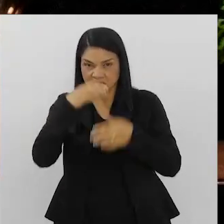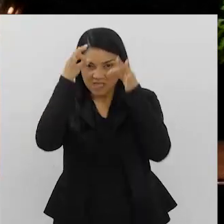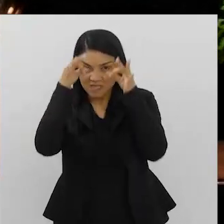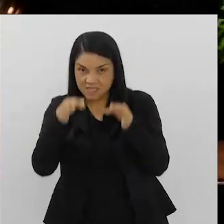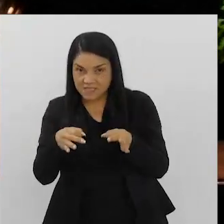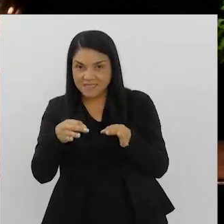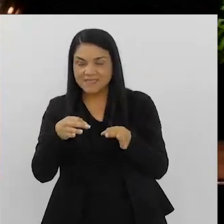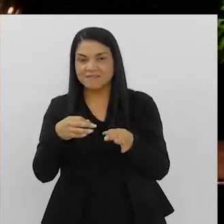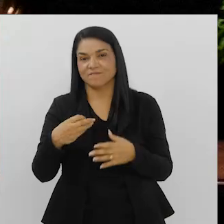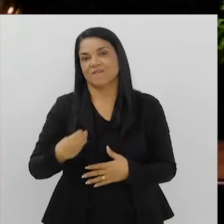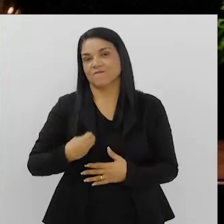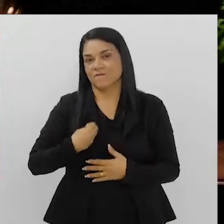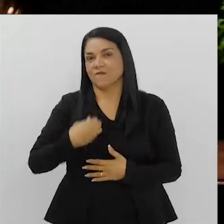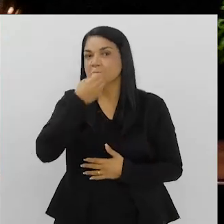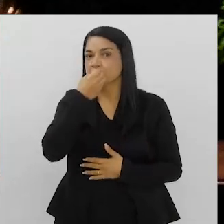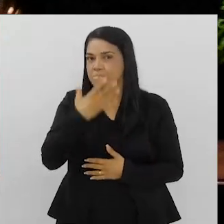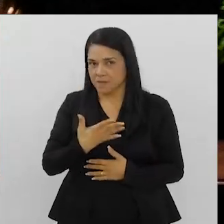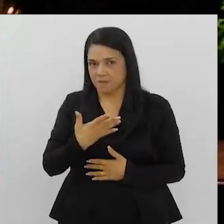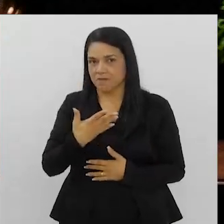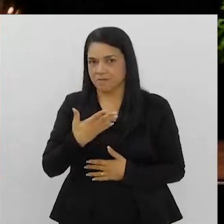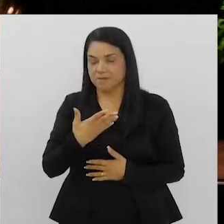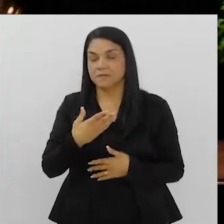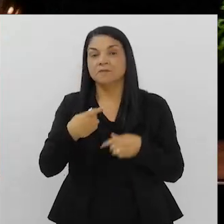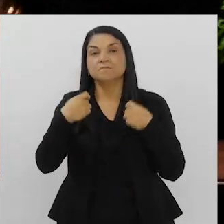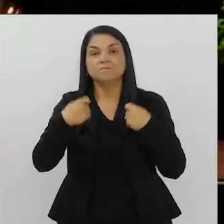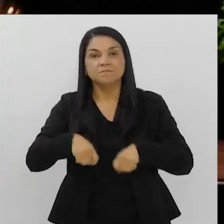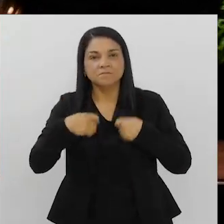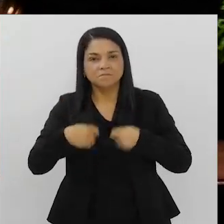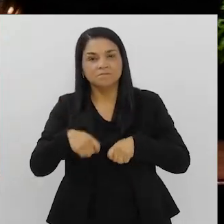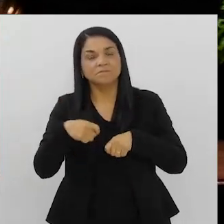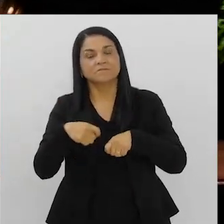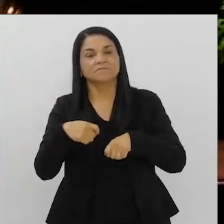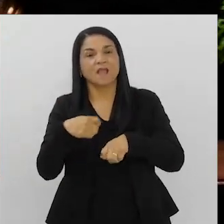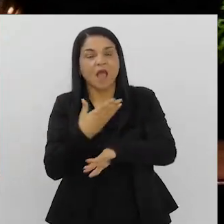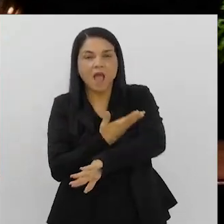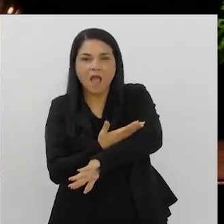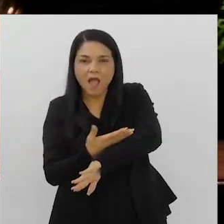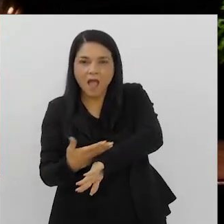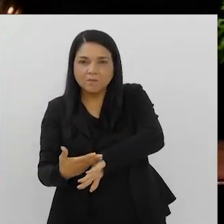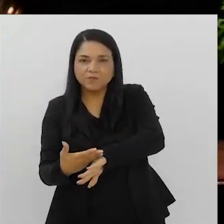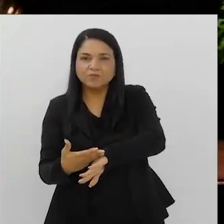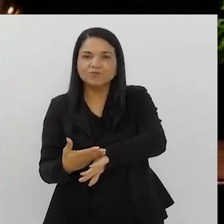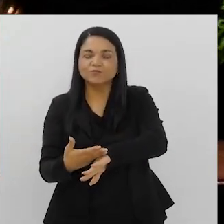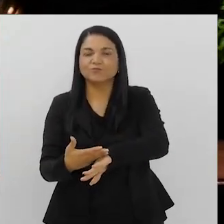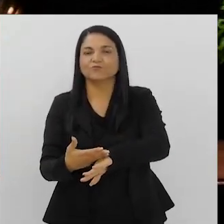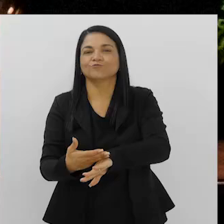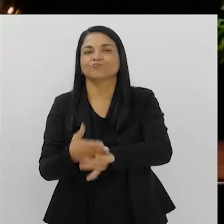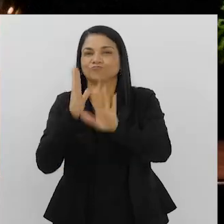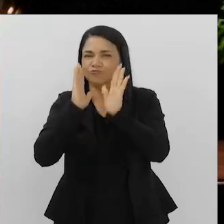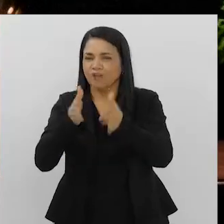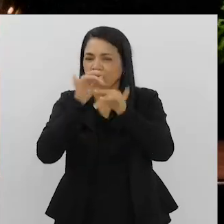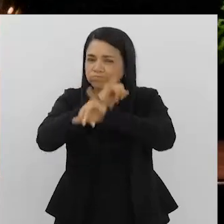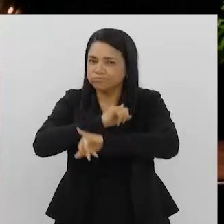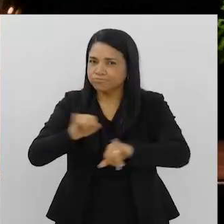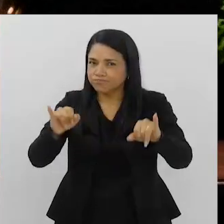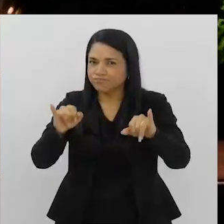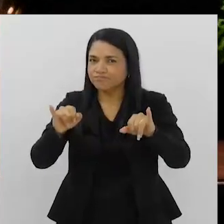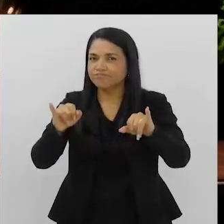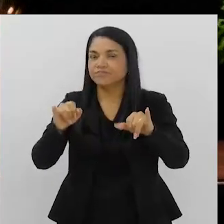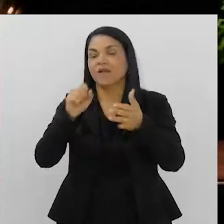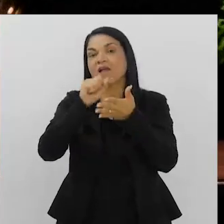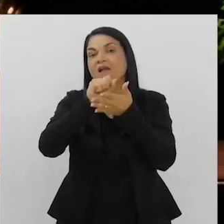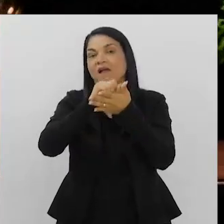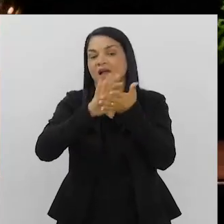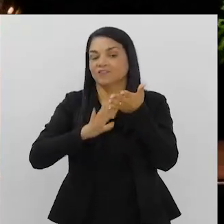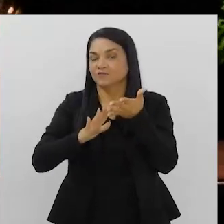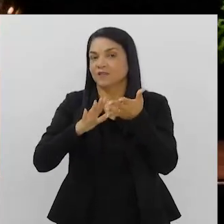mundo quer viver bem. E para isso, né, termos práticas que já são mais do que difundidas,